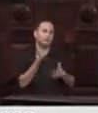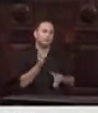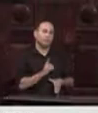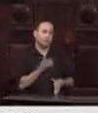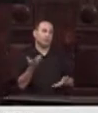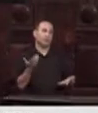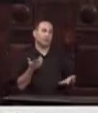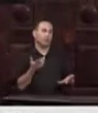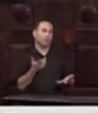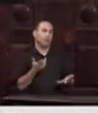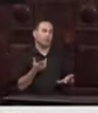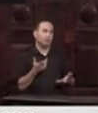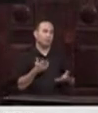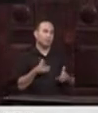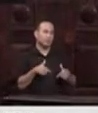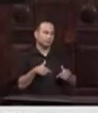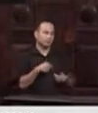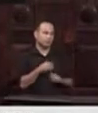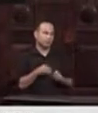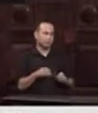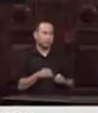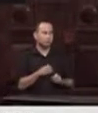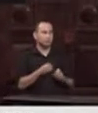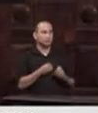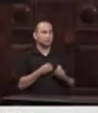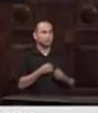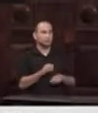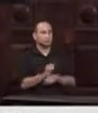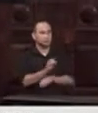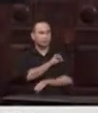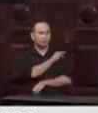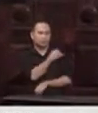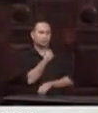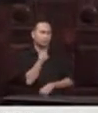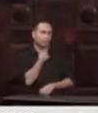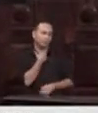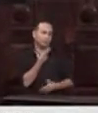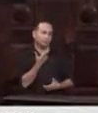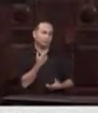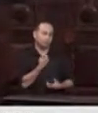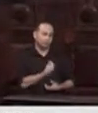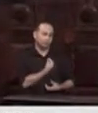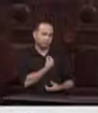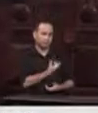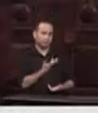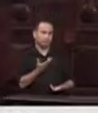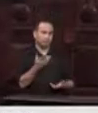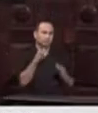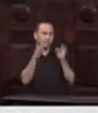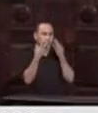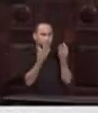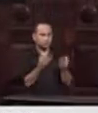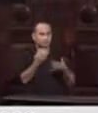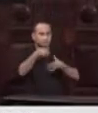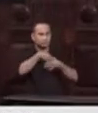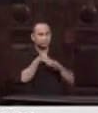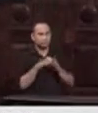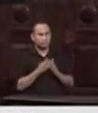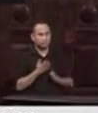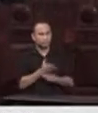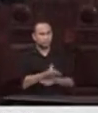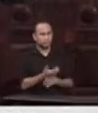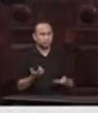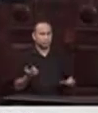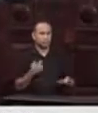uma intervenção federal plena no Estado do Rio de Janeiro, pois nós não podemos mais conviver com as nossas famílias tendo suas casas invadidas